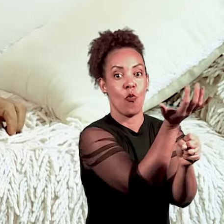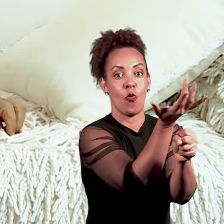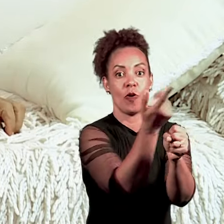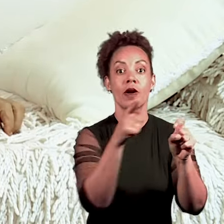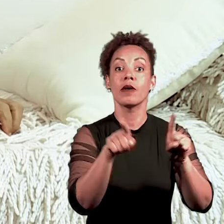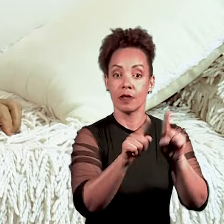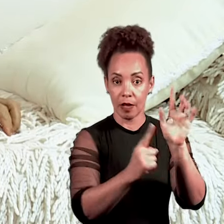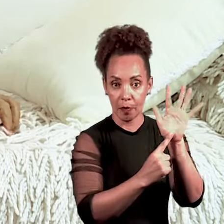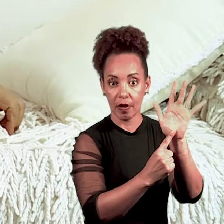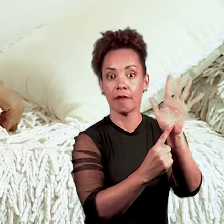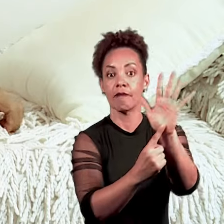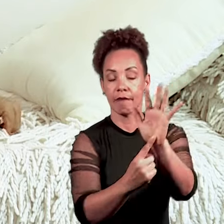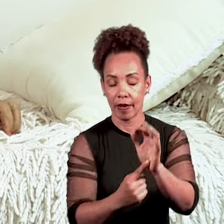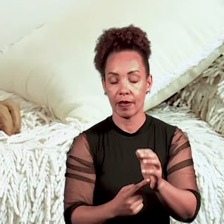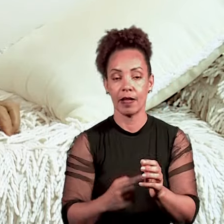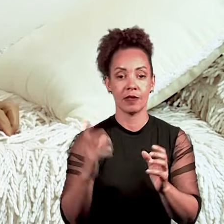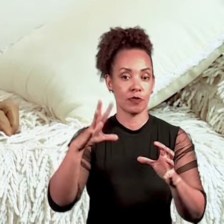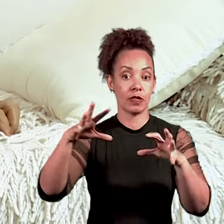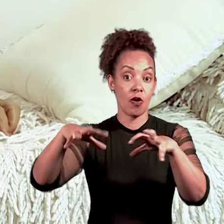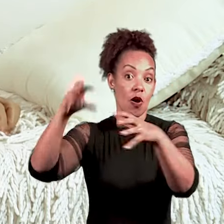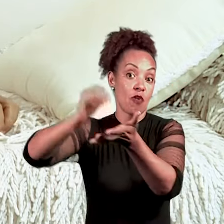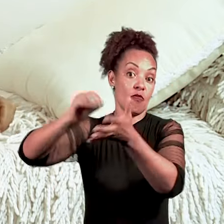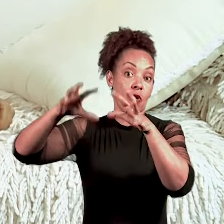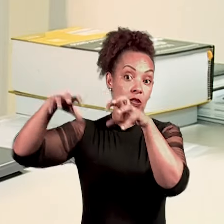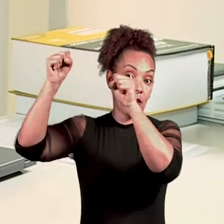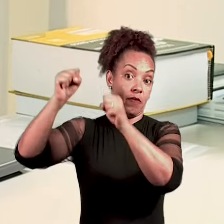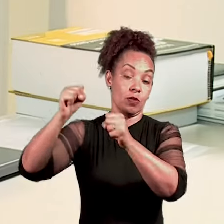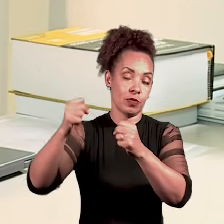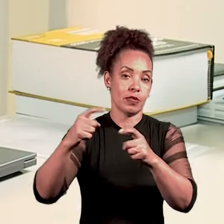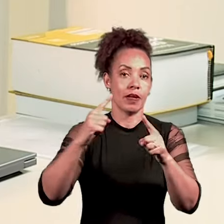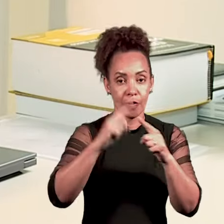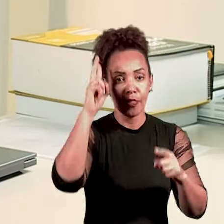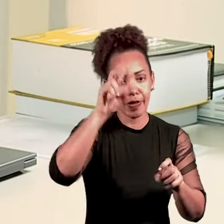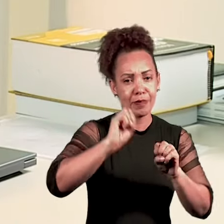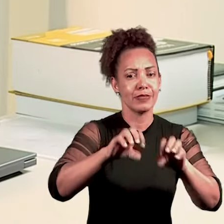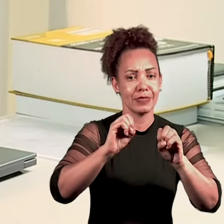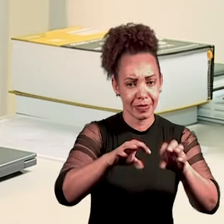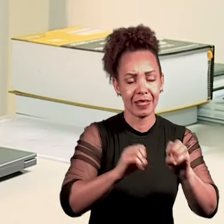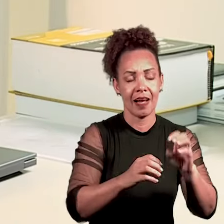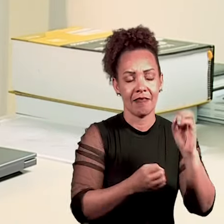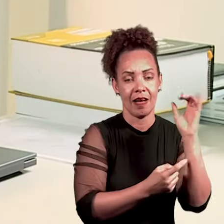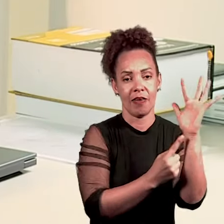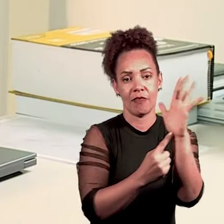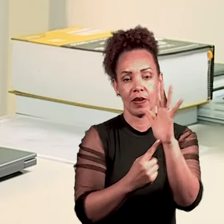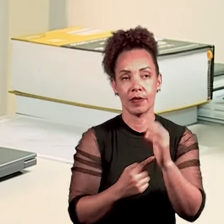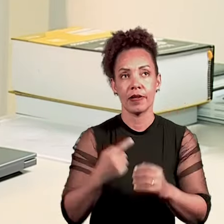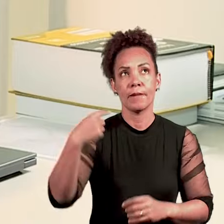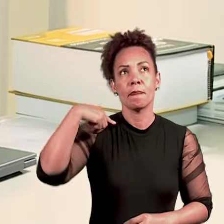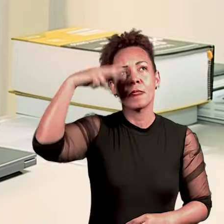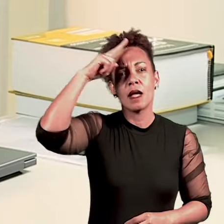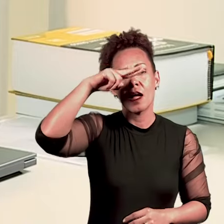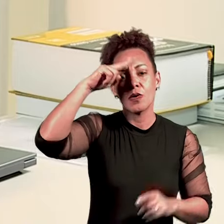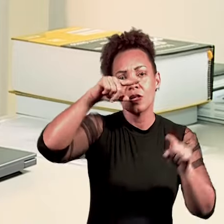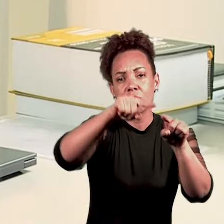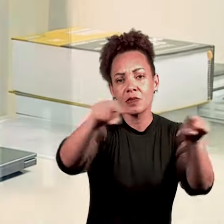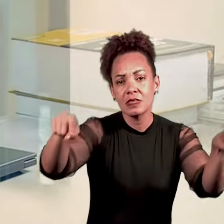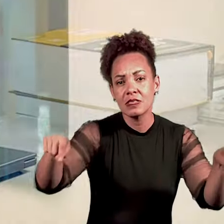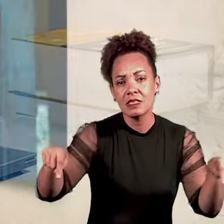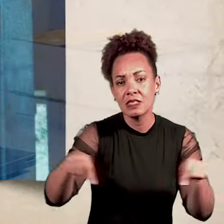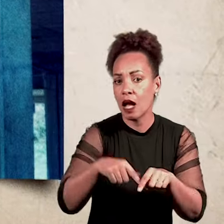embora. Dei muitas velas, muitas aulas à luz de vela. As salas de aula não tinham sequer ventilador. Eram